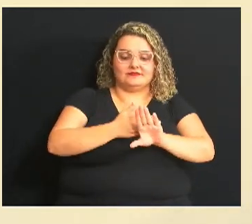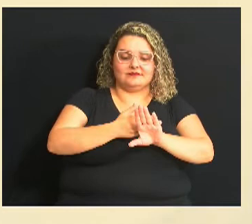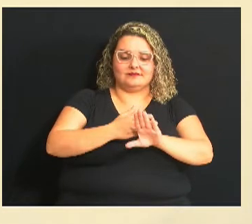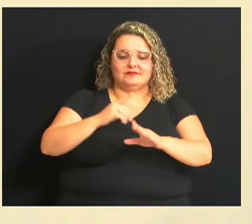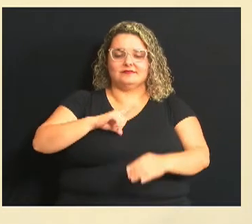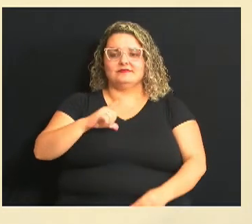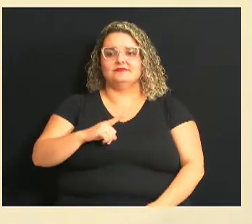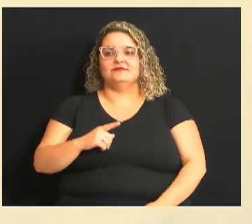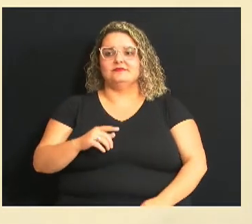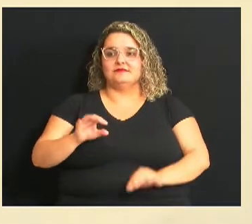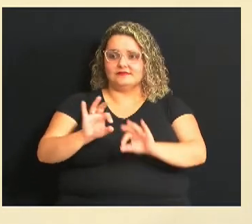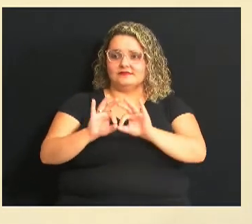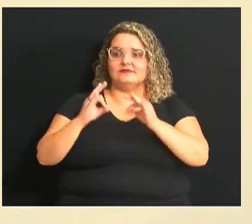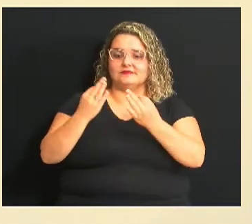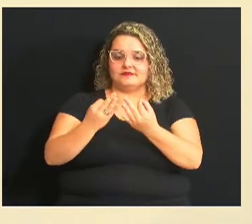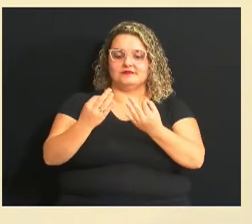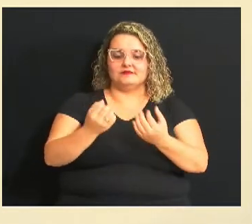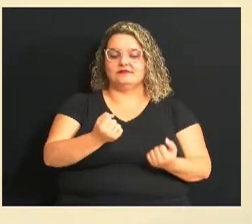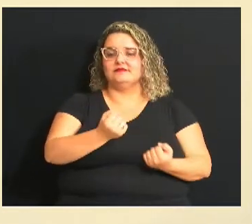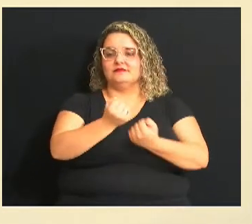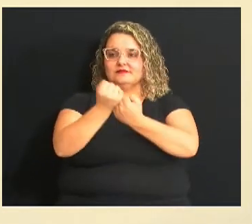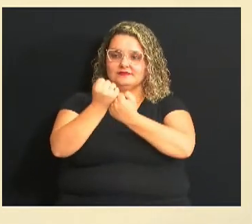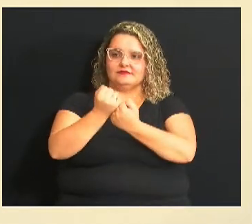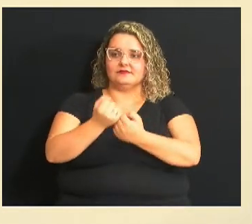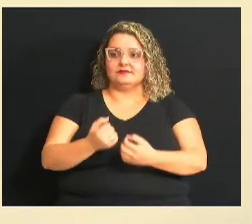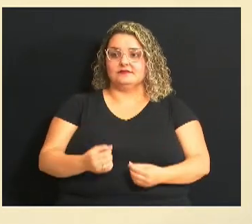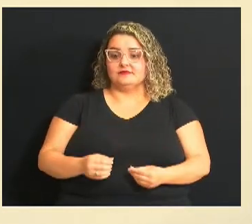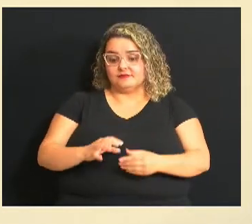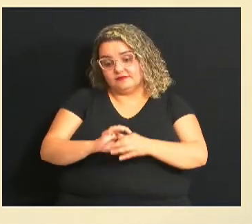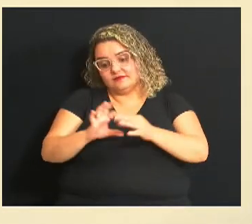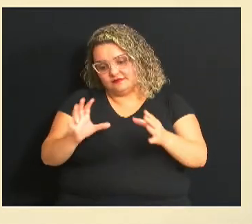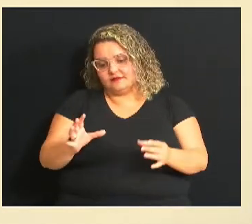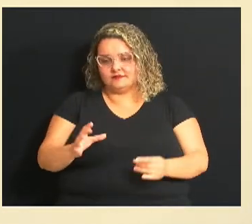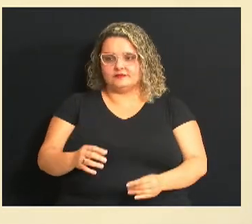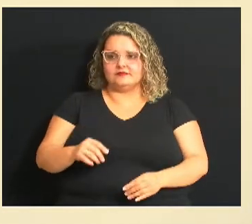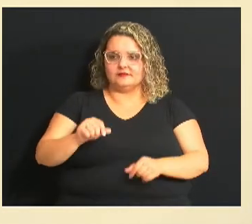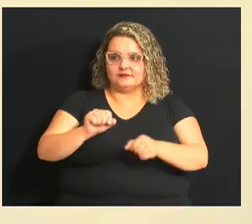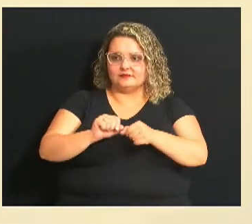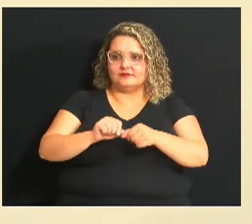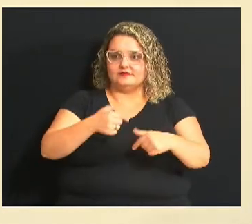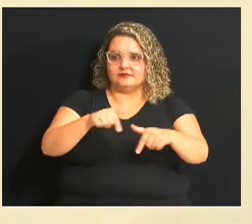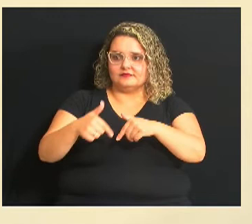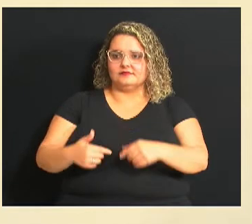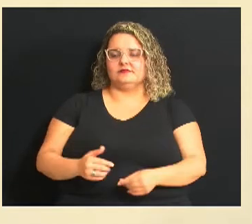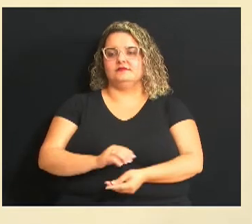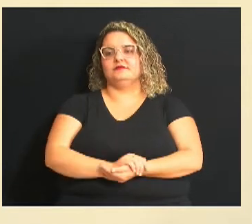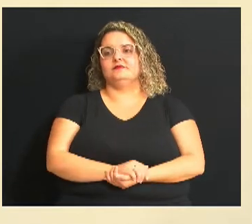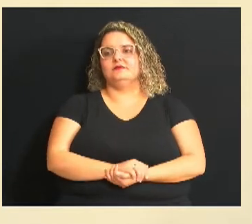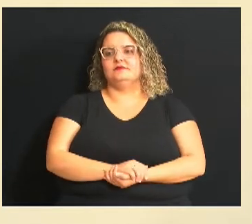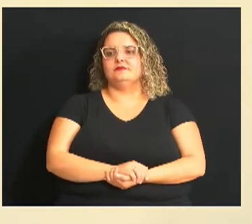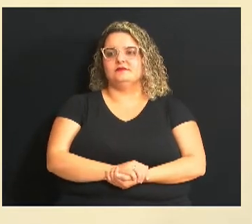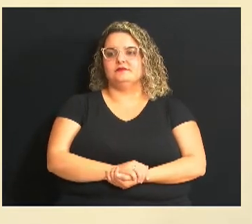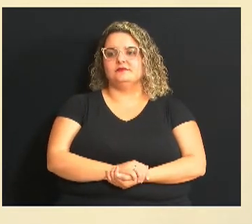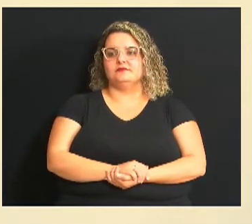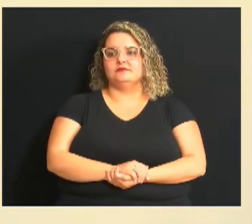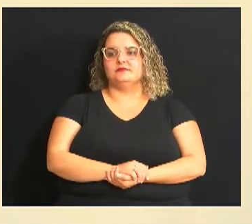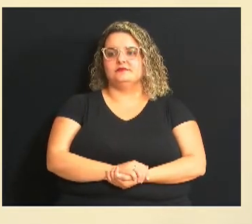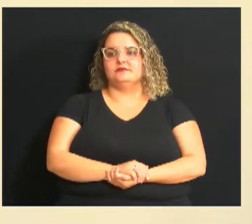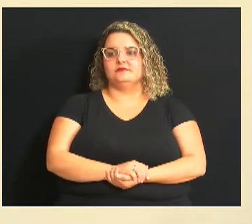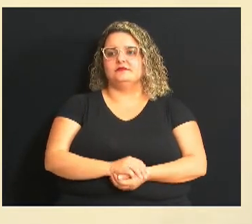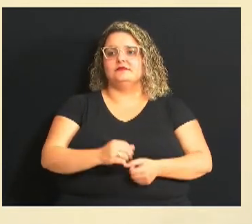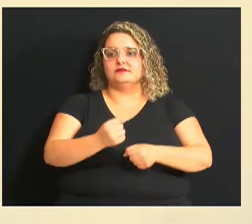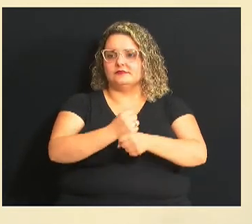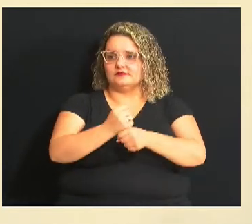dá condições da gente fazer isso. Nesse tempo que nós passamos na